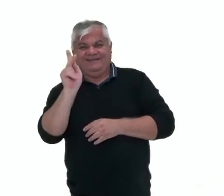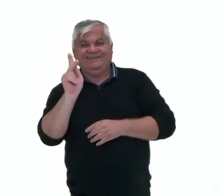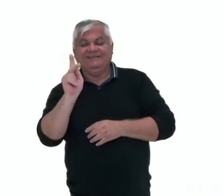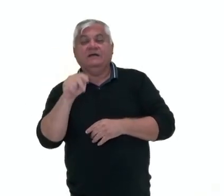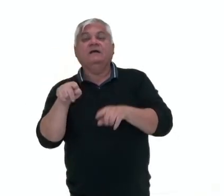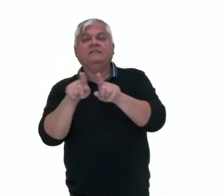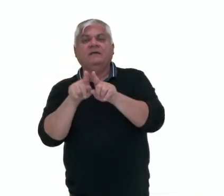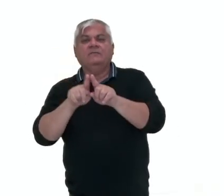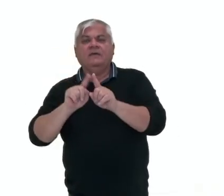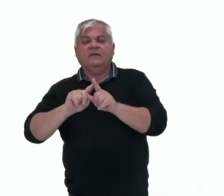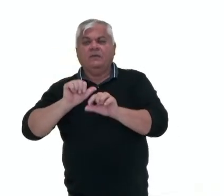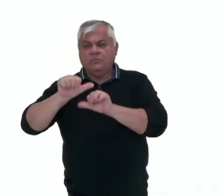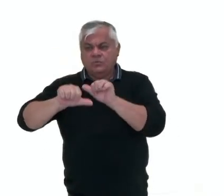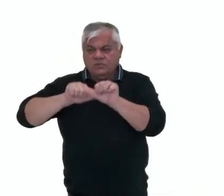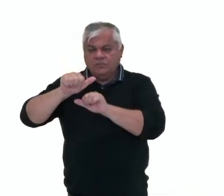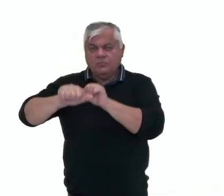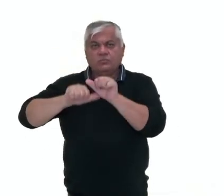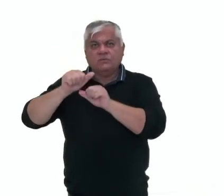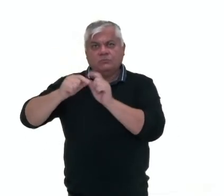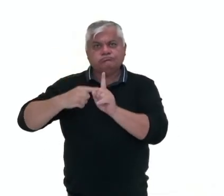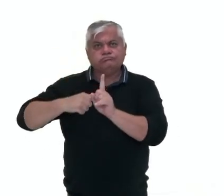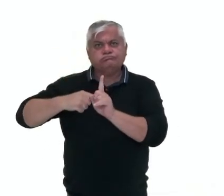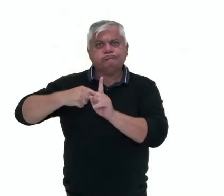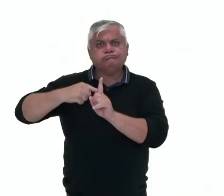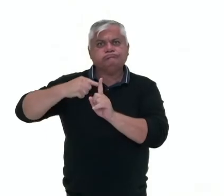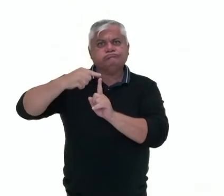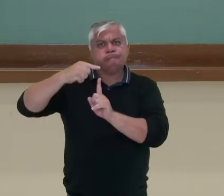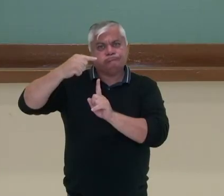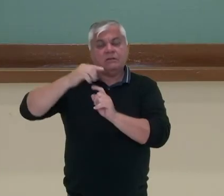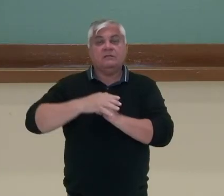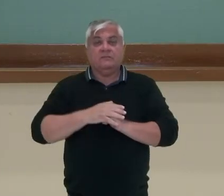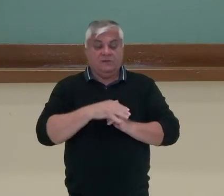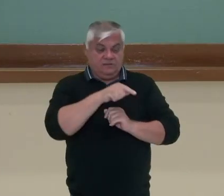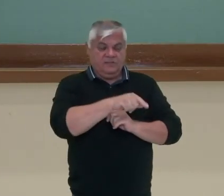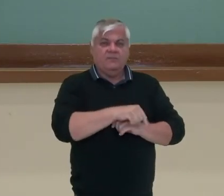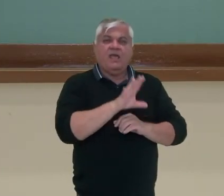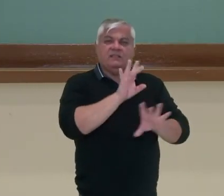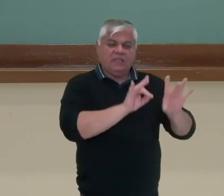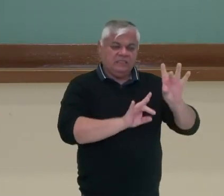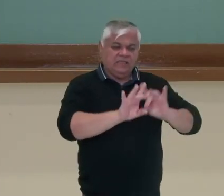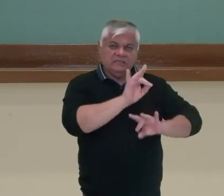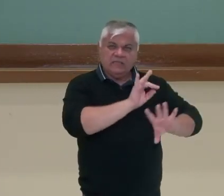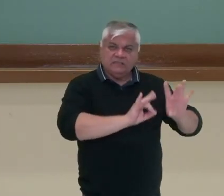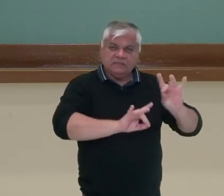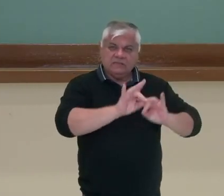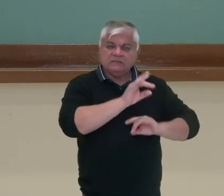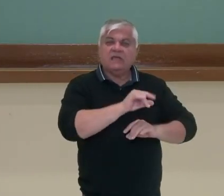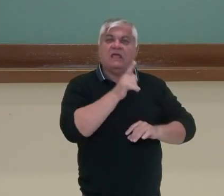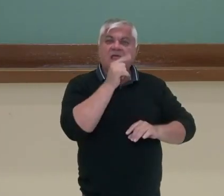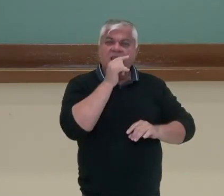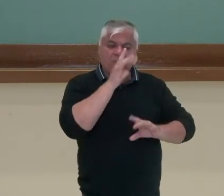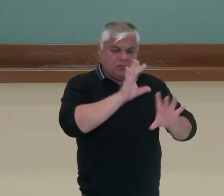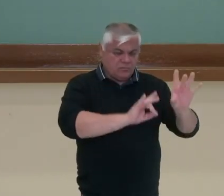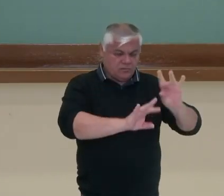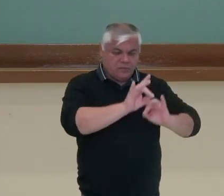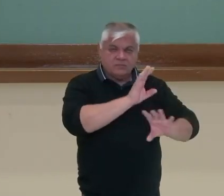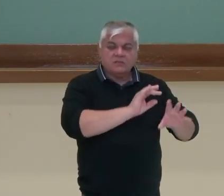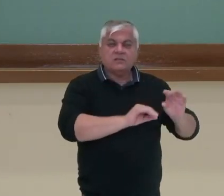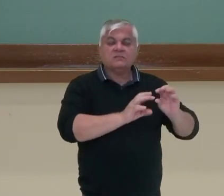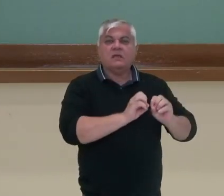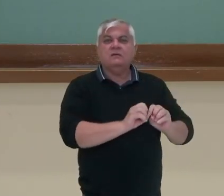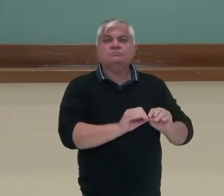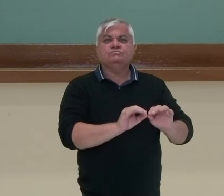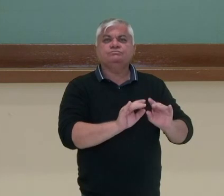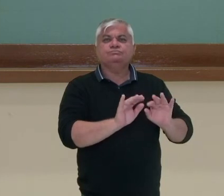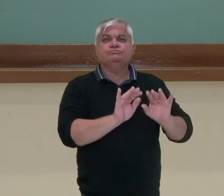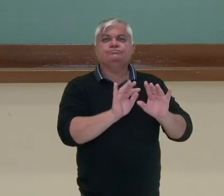com a mudança do estado físico. Ou seja, estou saindo do estado líquido, de moléculas menos agitadas, para moléculas mais soltas e